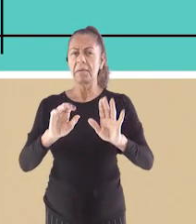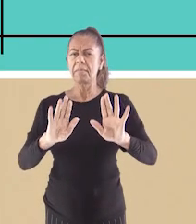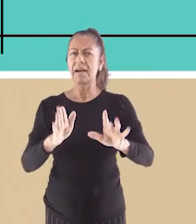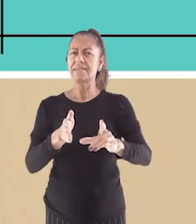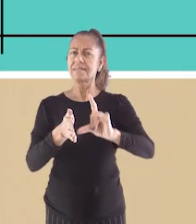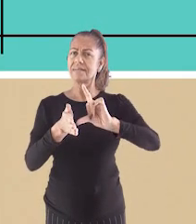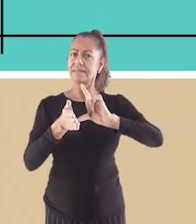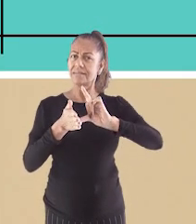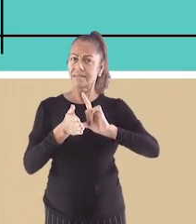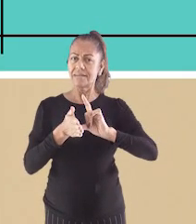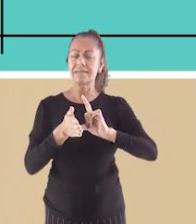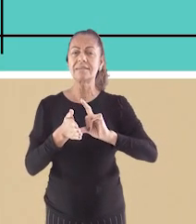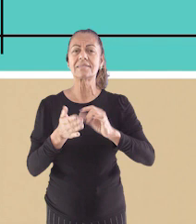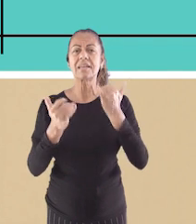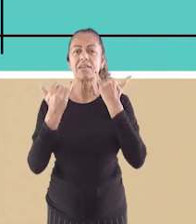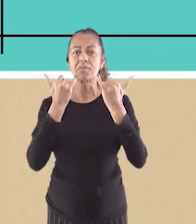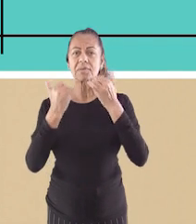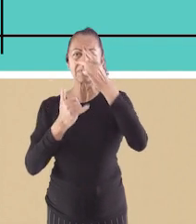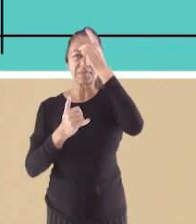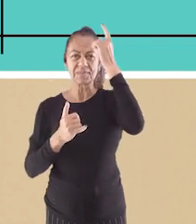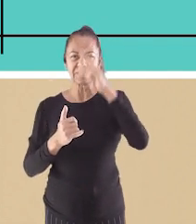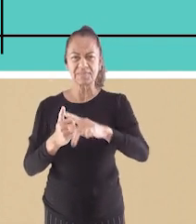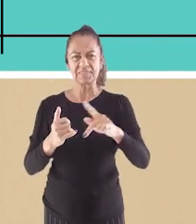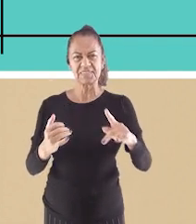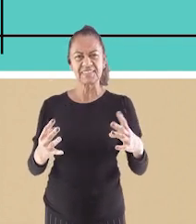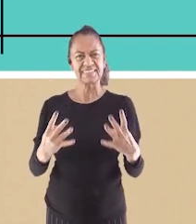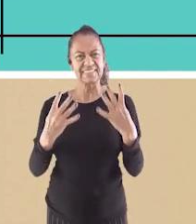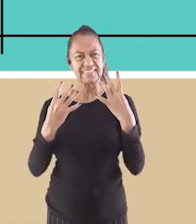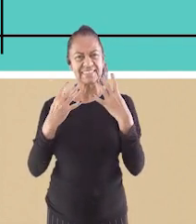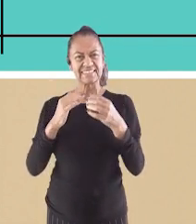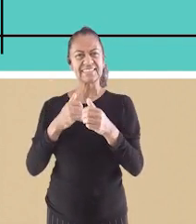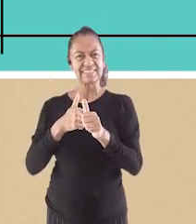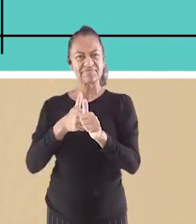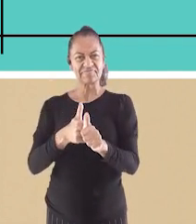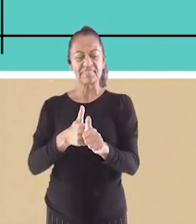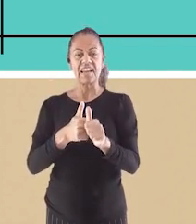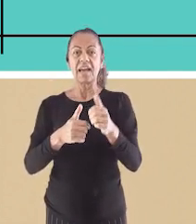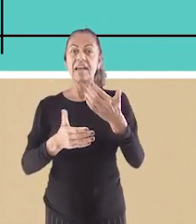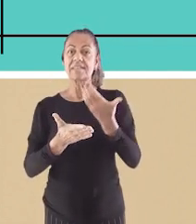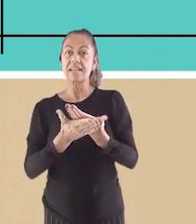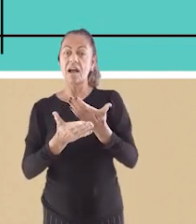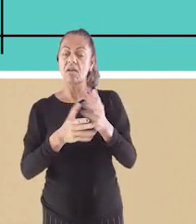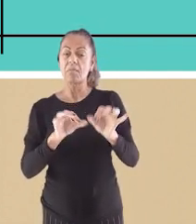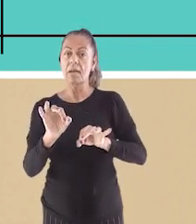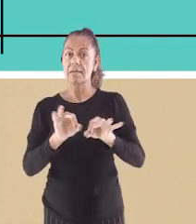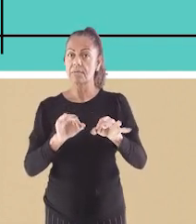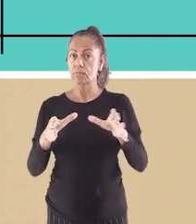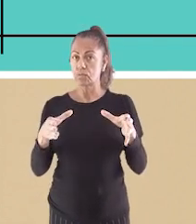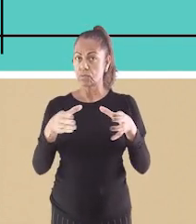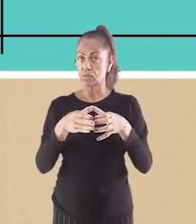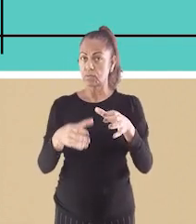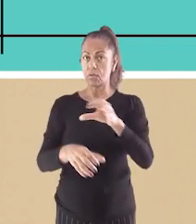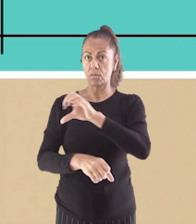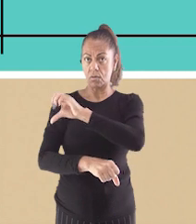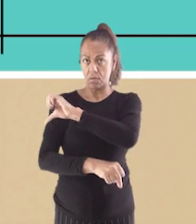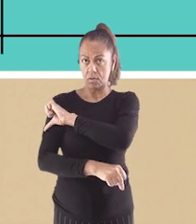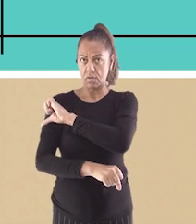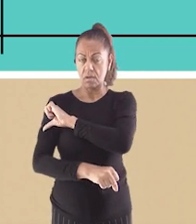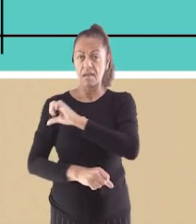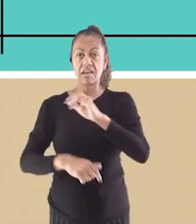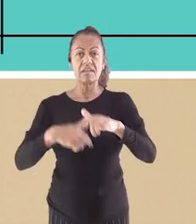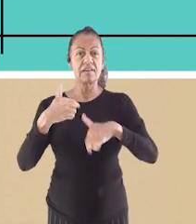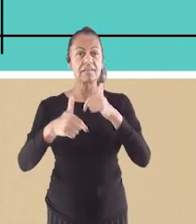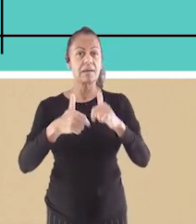um recado para os professores e professoras que também nos acompanham. Essa aula foi planejada para as turmas de 9º ano do